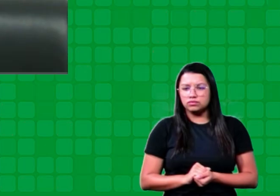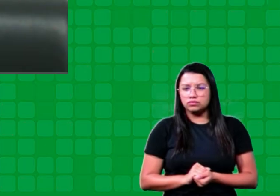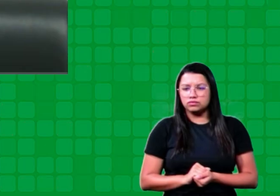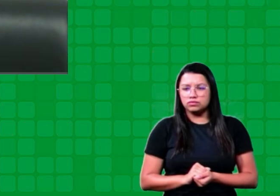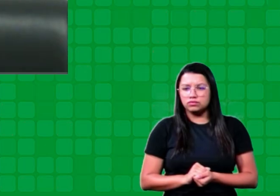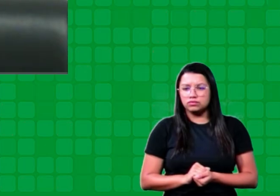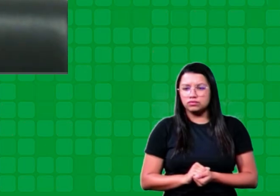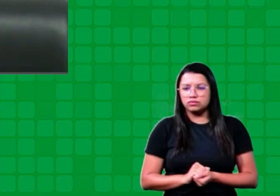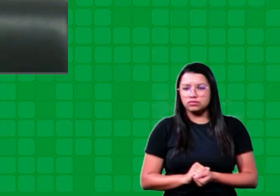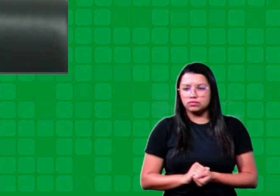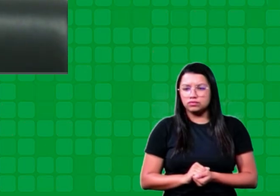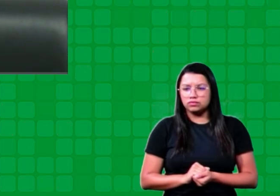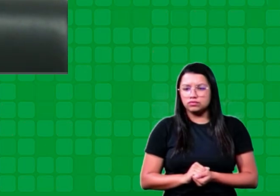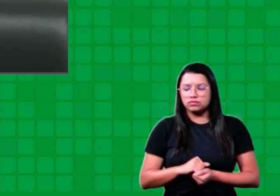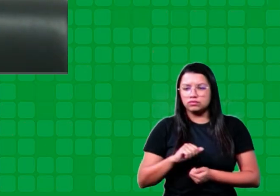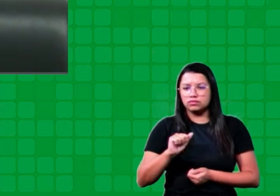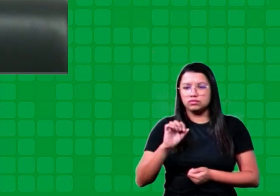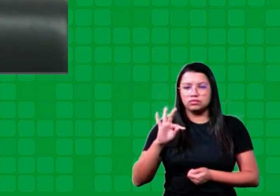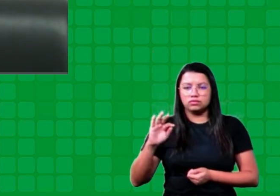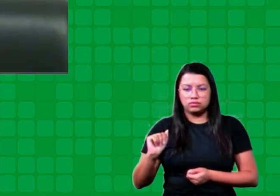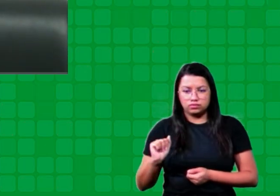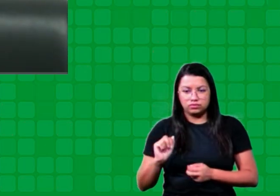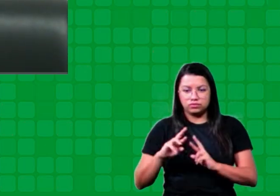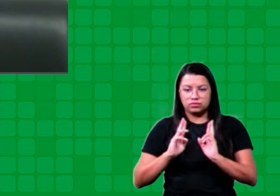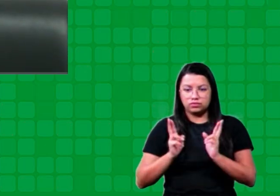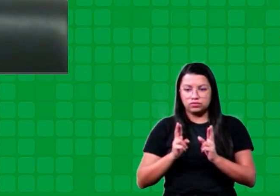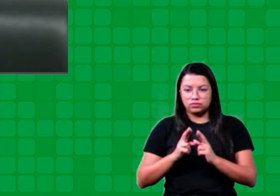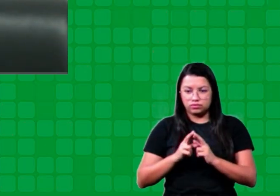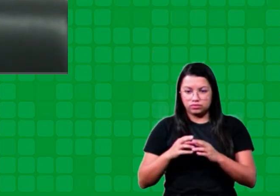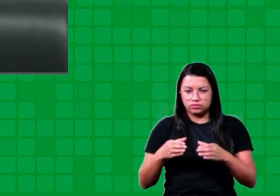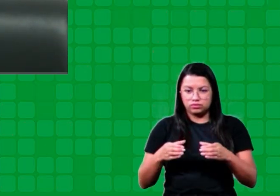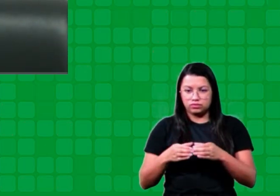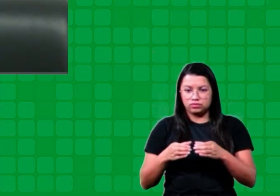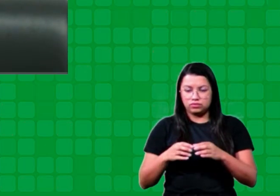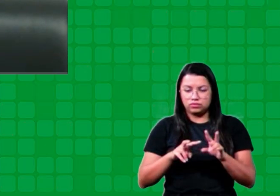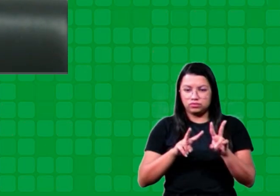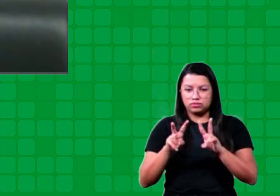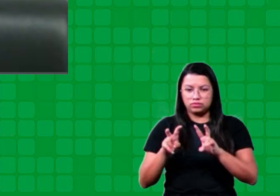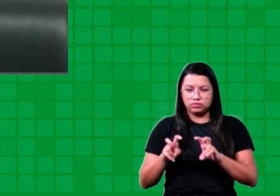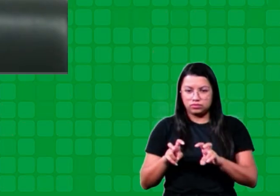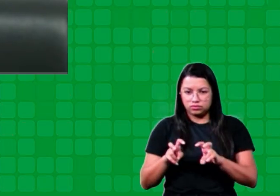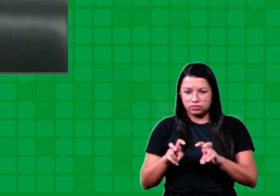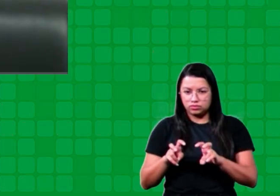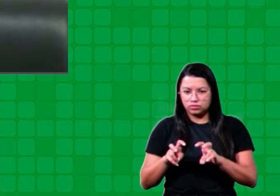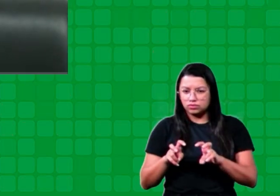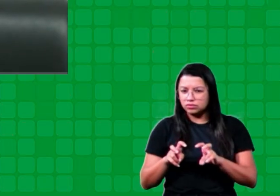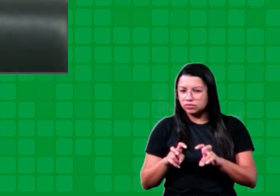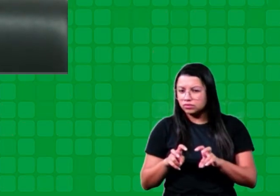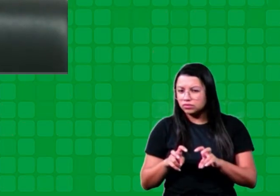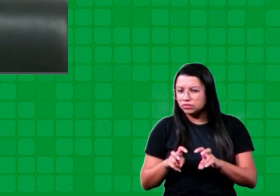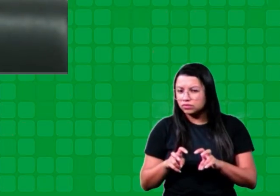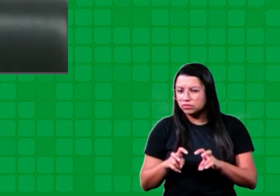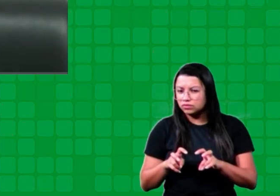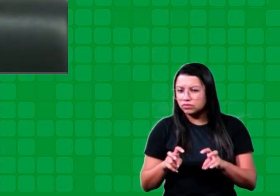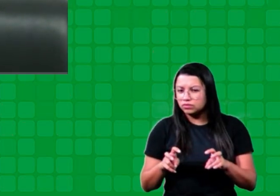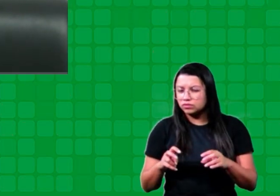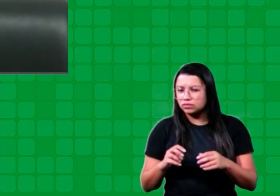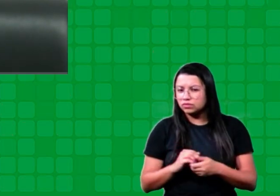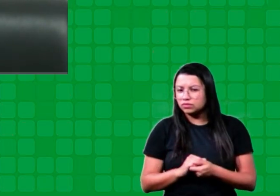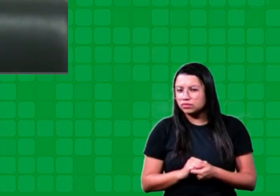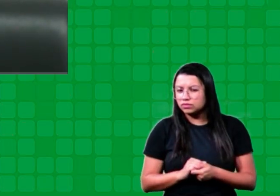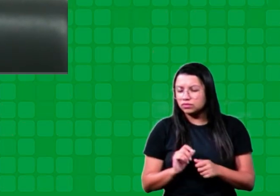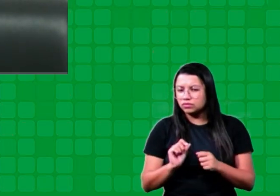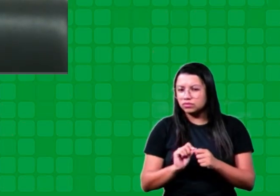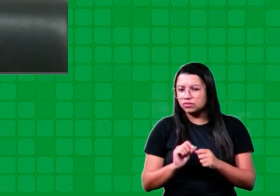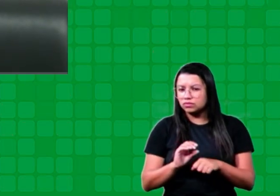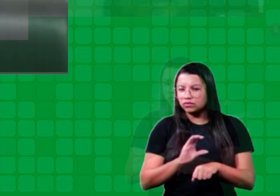as atas de reuniões de colegiado para a deliberação da inclusão da concomitância para o curso técnico subsequente. Então, essa é